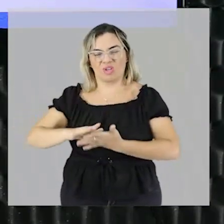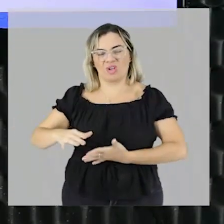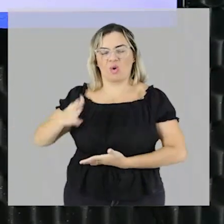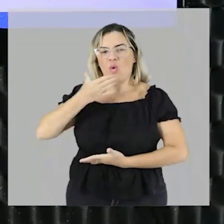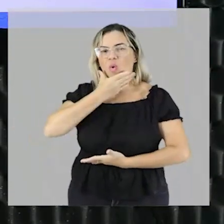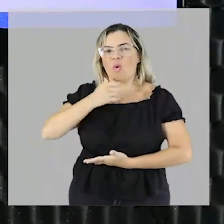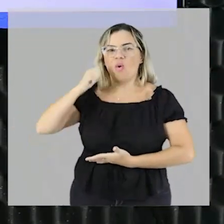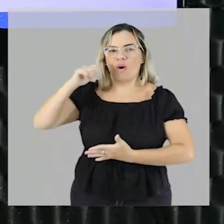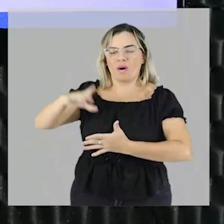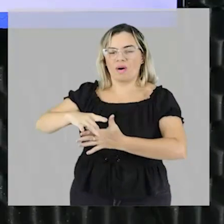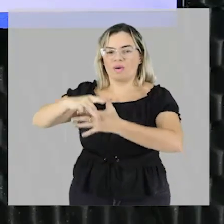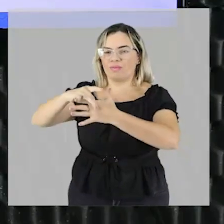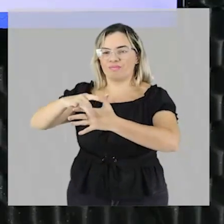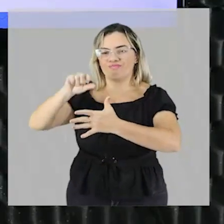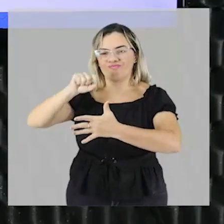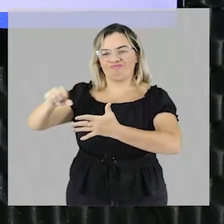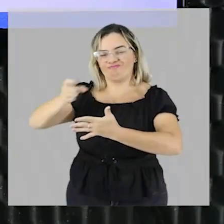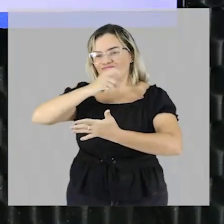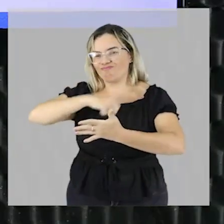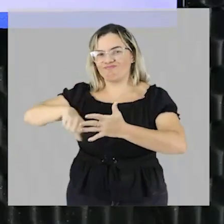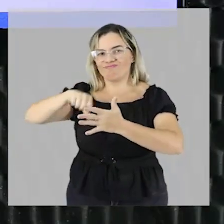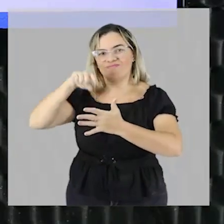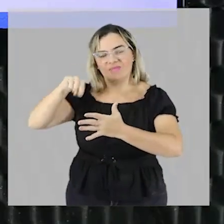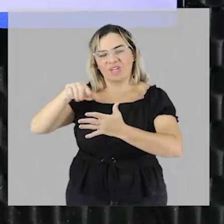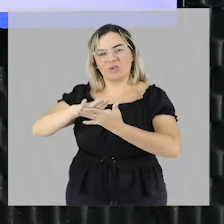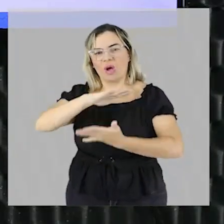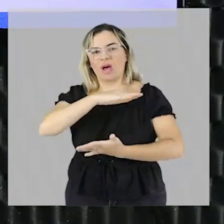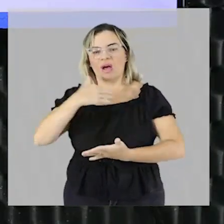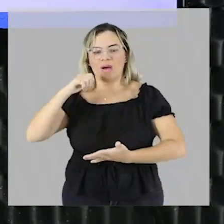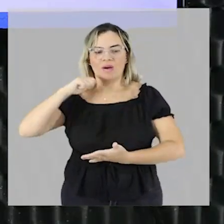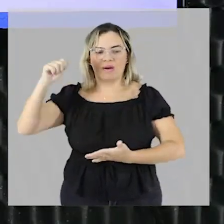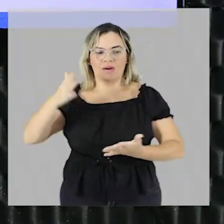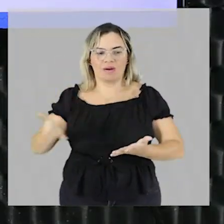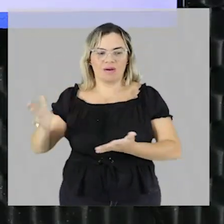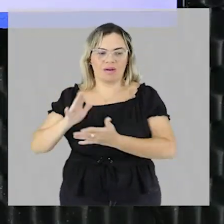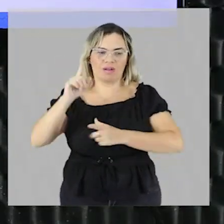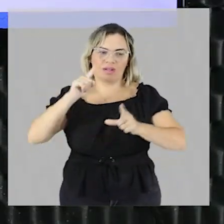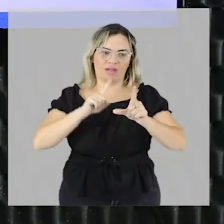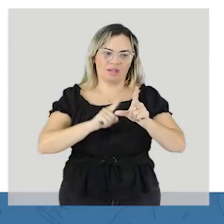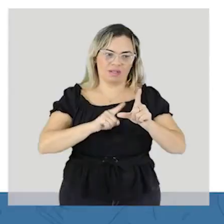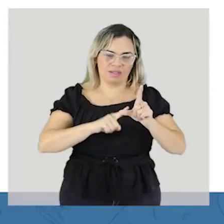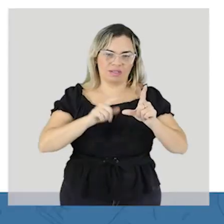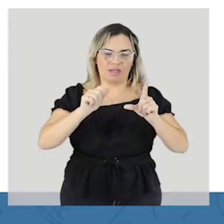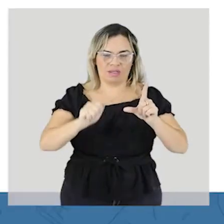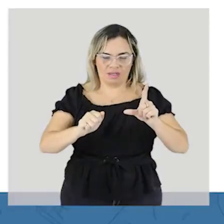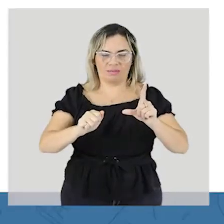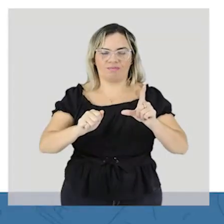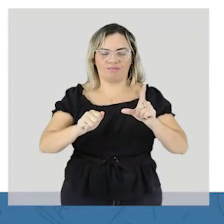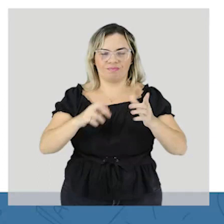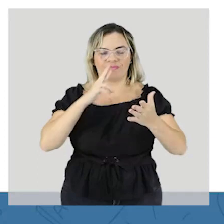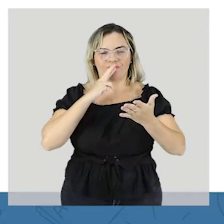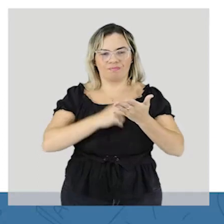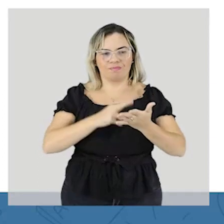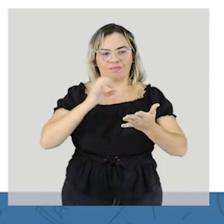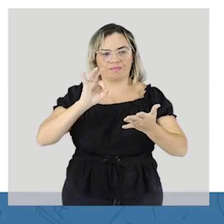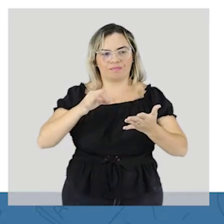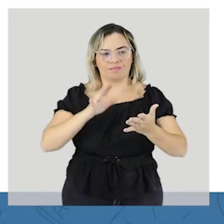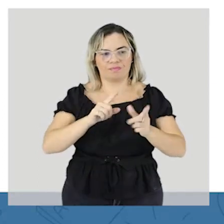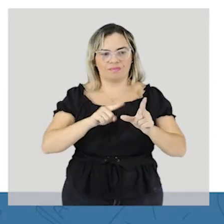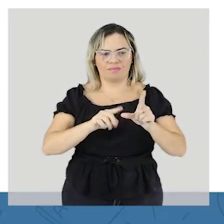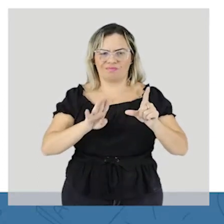morte, então redenção cristã e cultura cívica. Resposta letra A, ok? Veneração dos santos